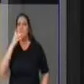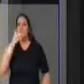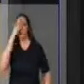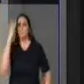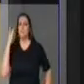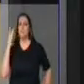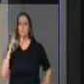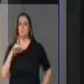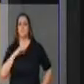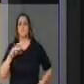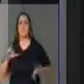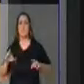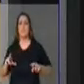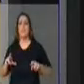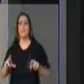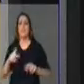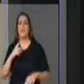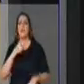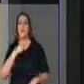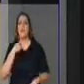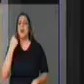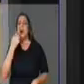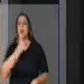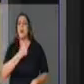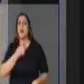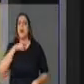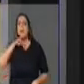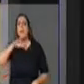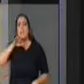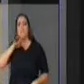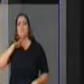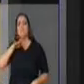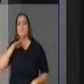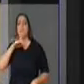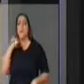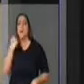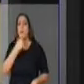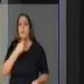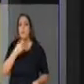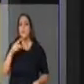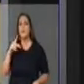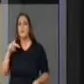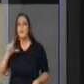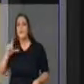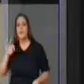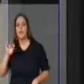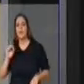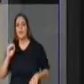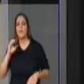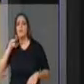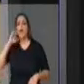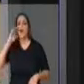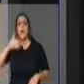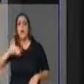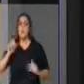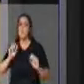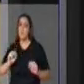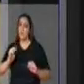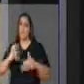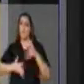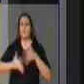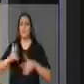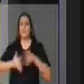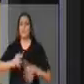na cavidade oral, boca, língua, palato, que pode vir a prejudicar a voz,